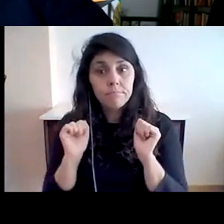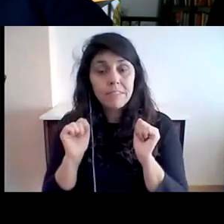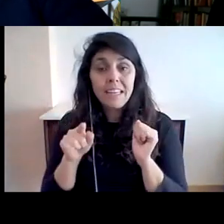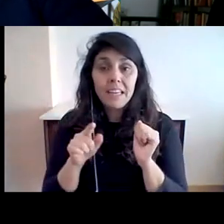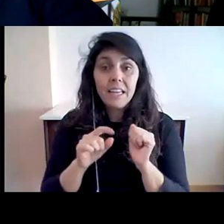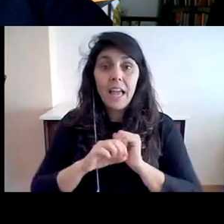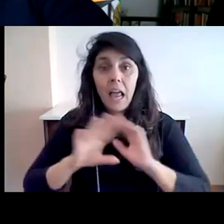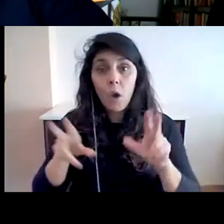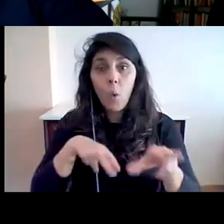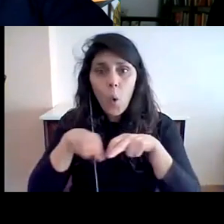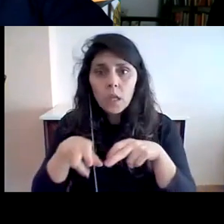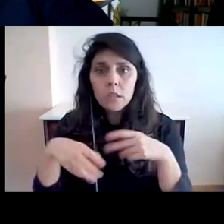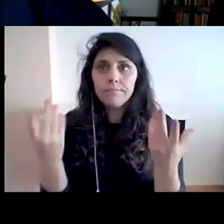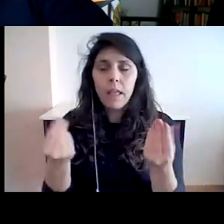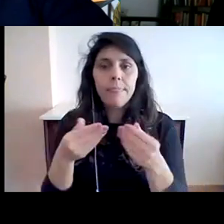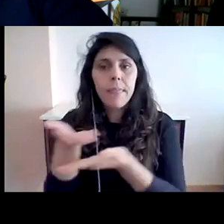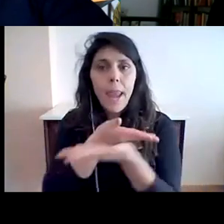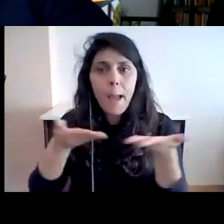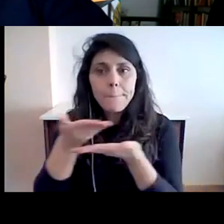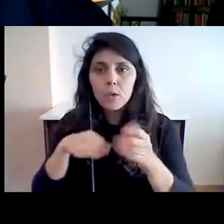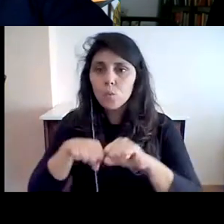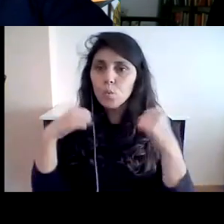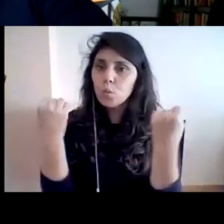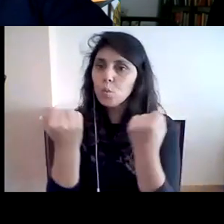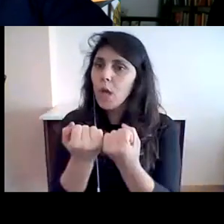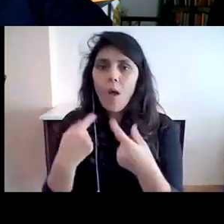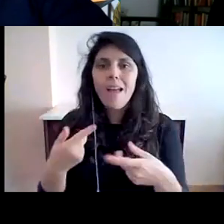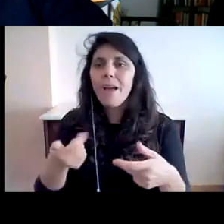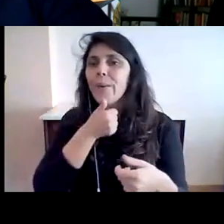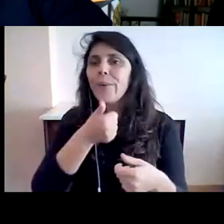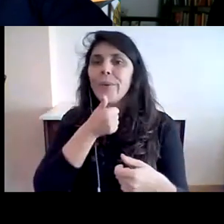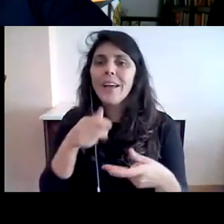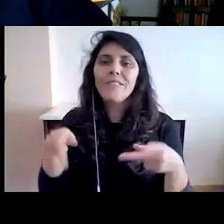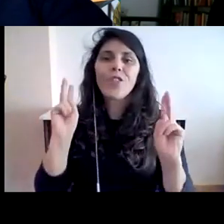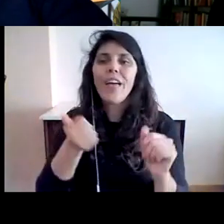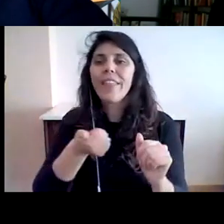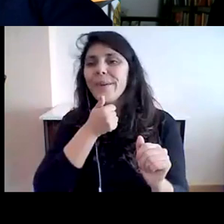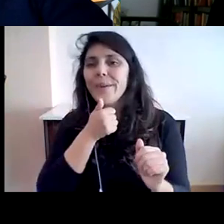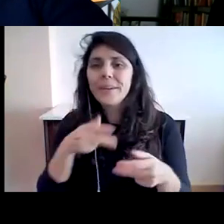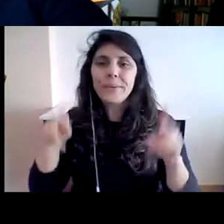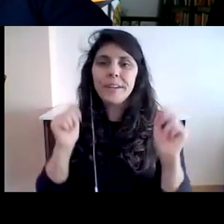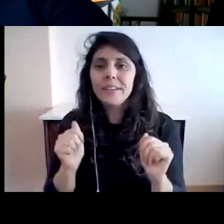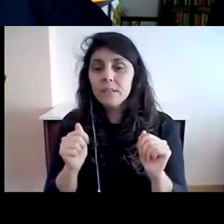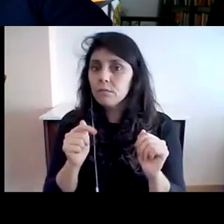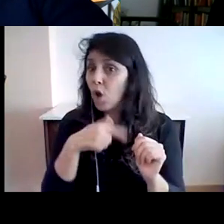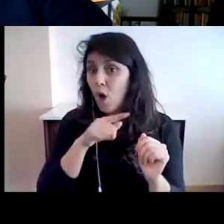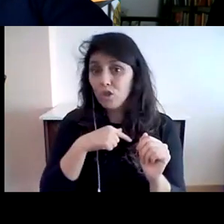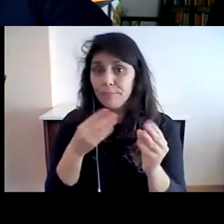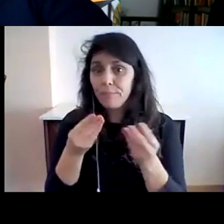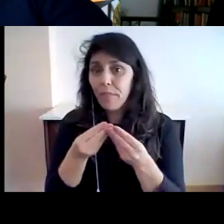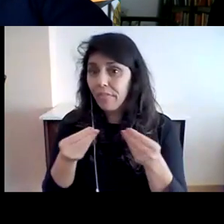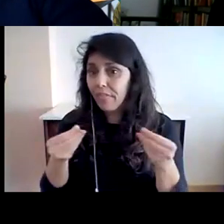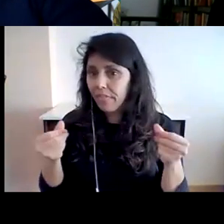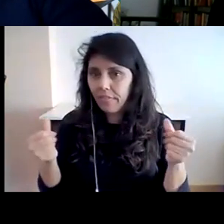a dinâmicas sociais que não é por livre vontade que a gente as dilui ou as